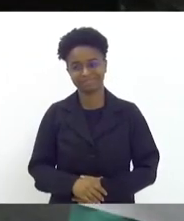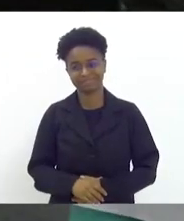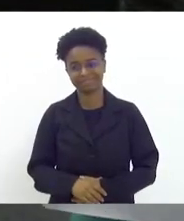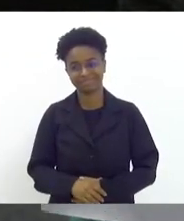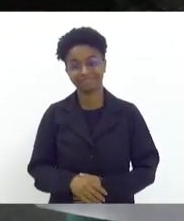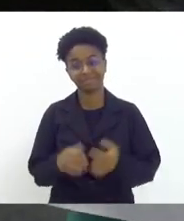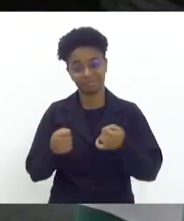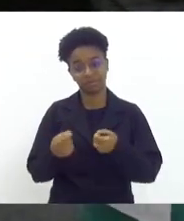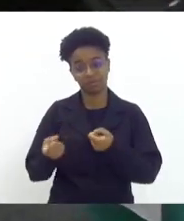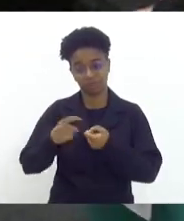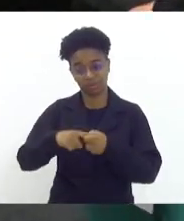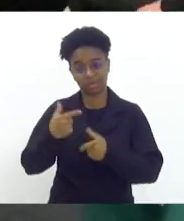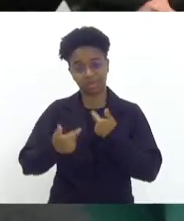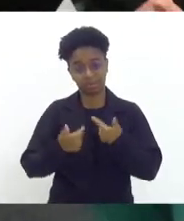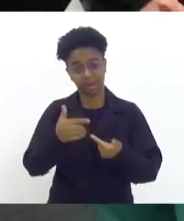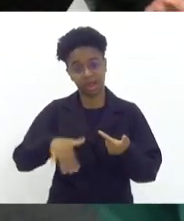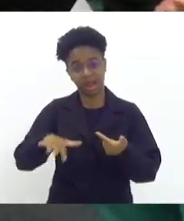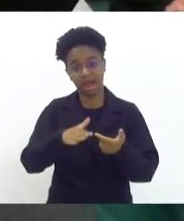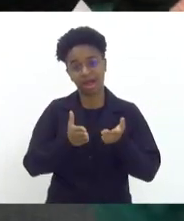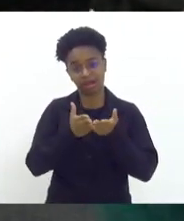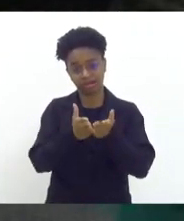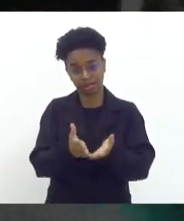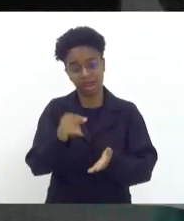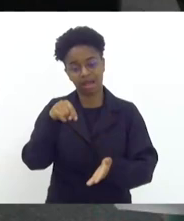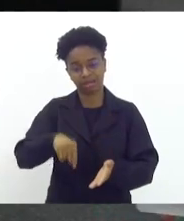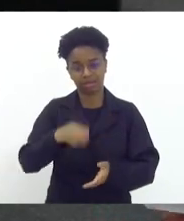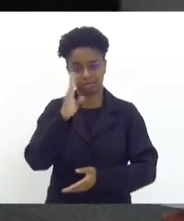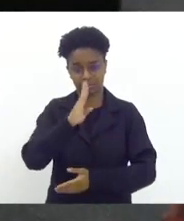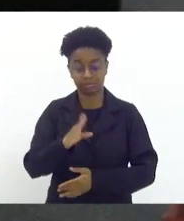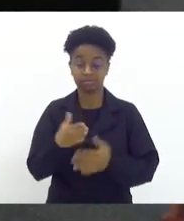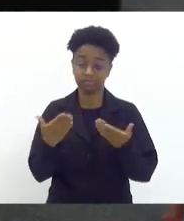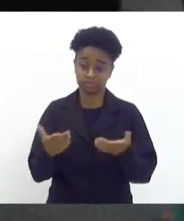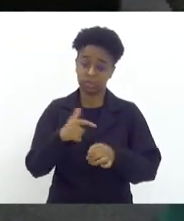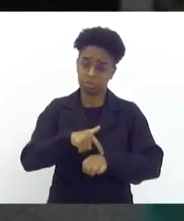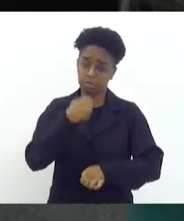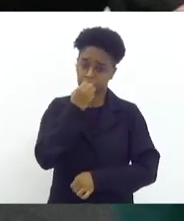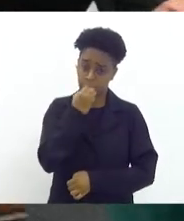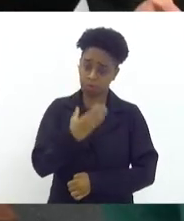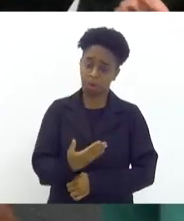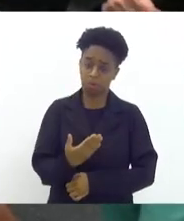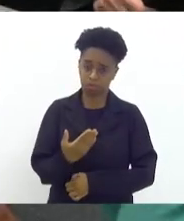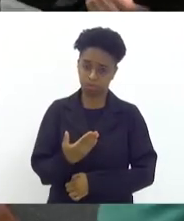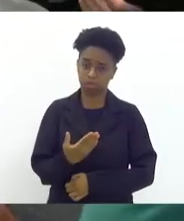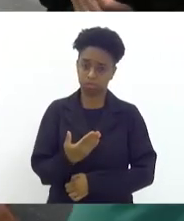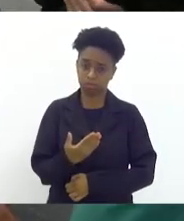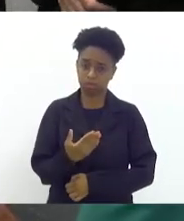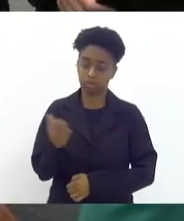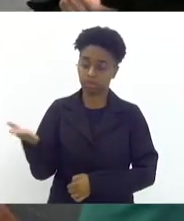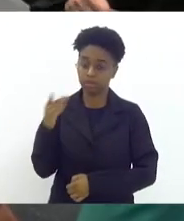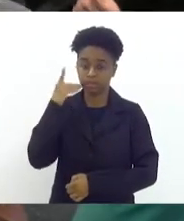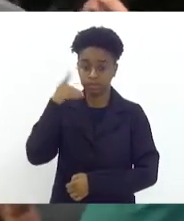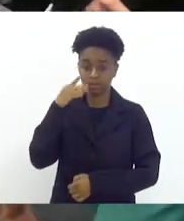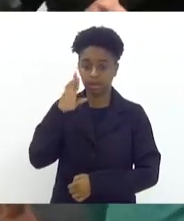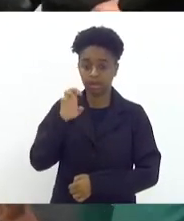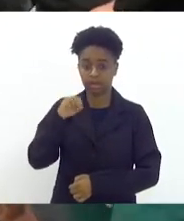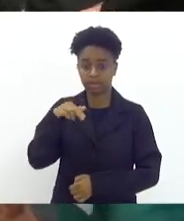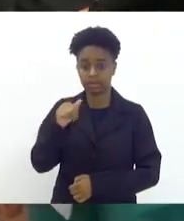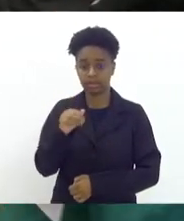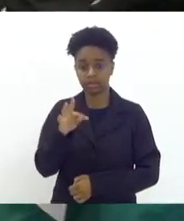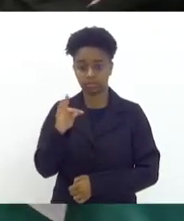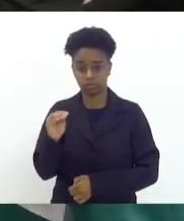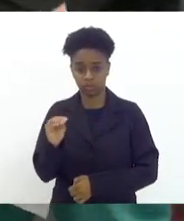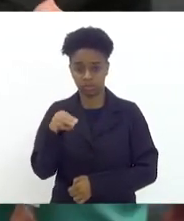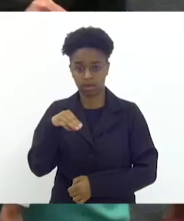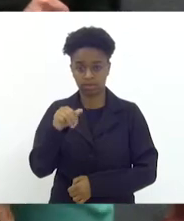retomar um emprego no setor naval portanto tem boa hora em boa hora o Deputado Renato Machado